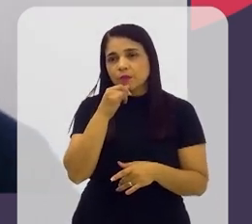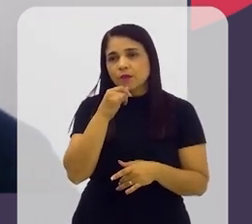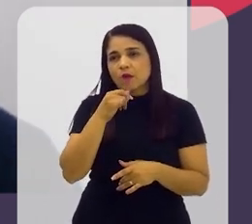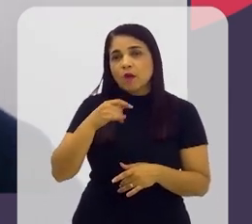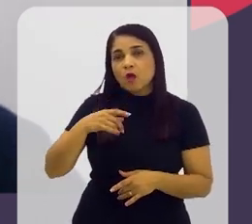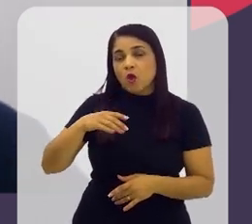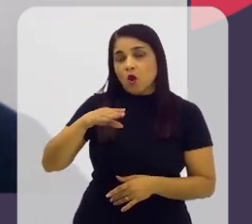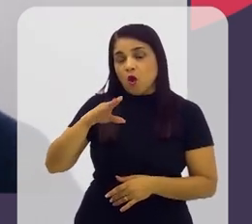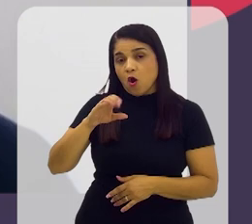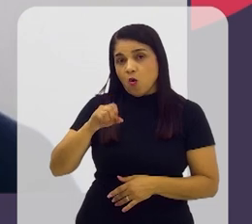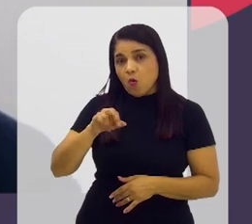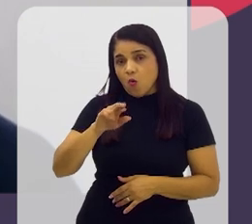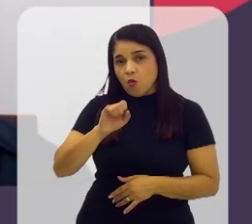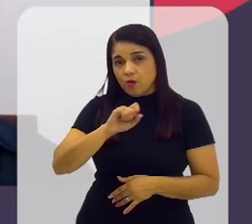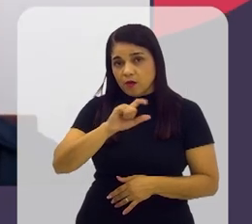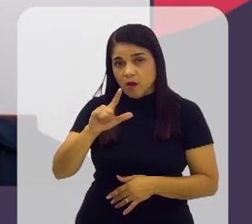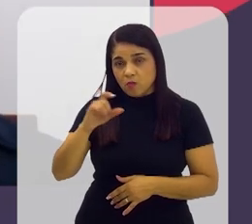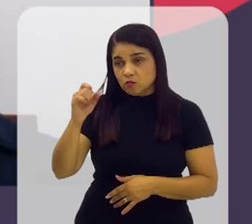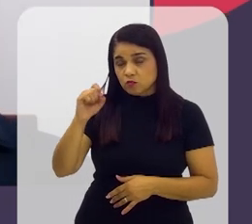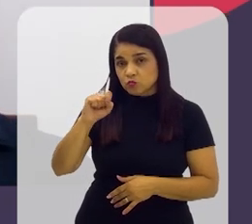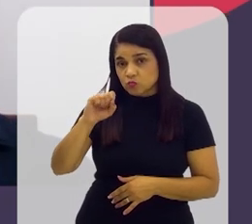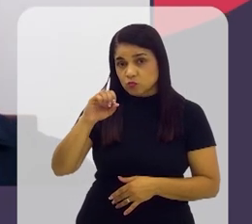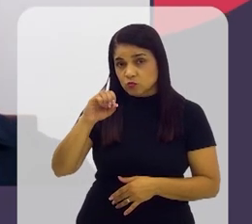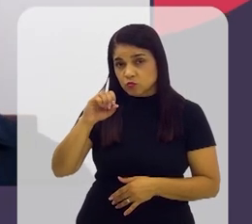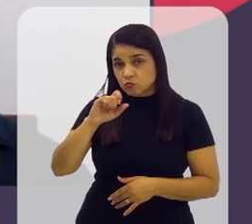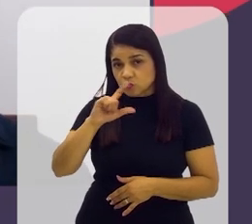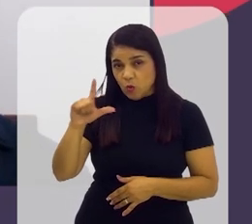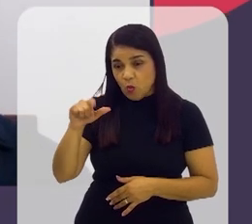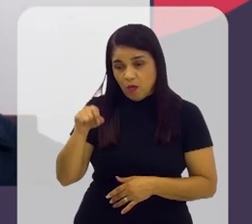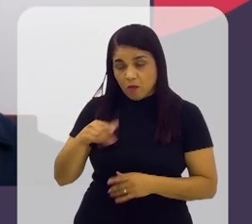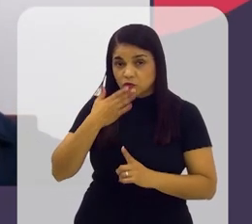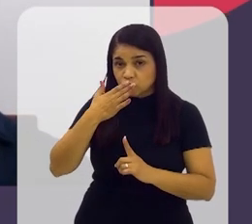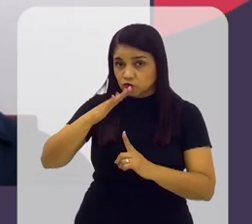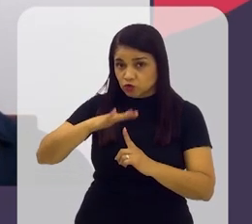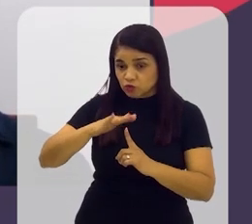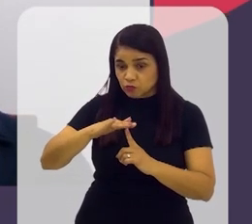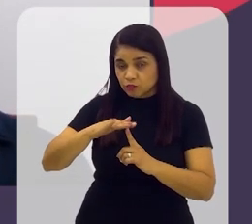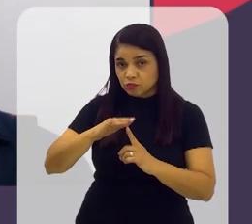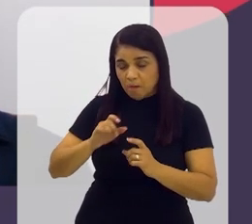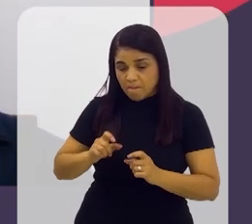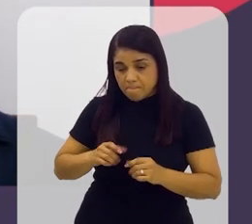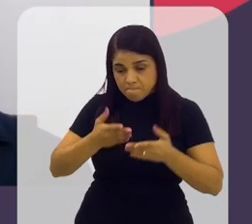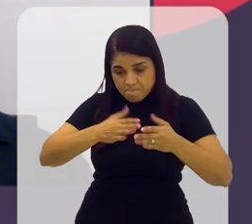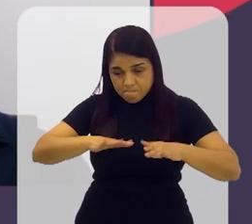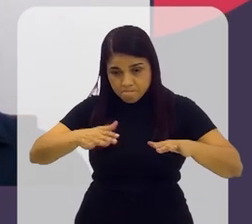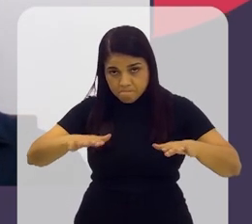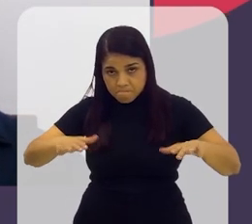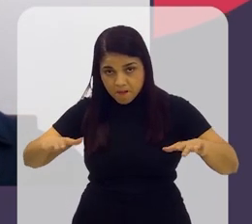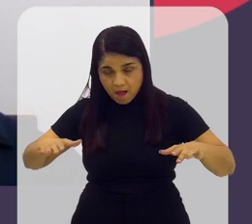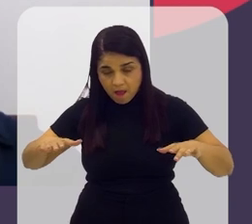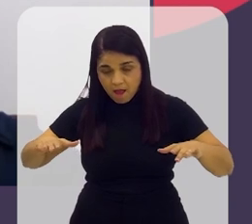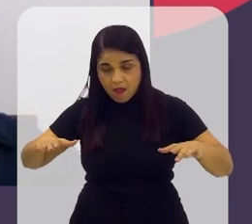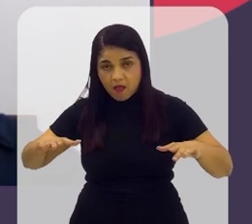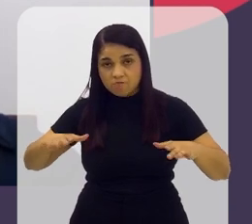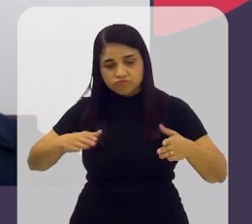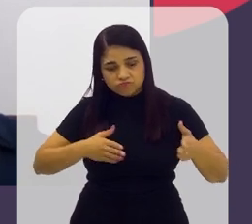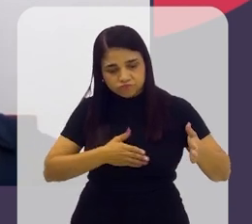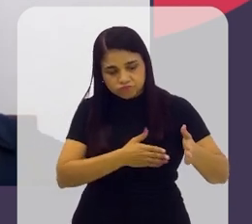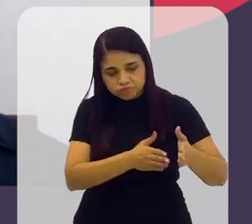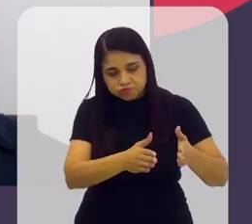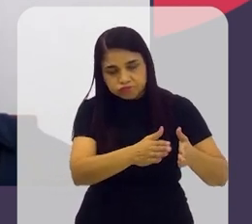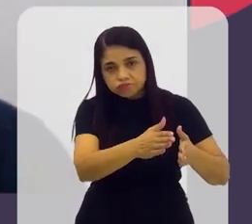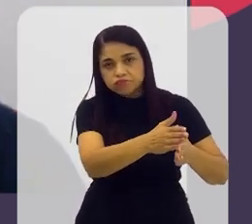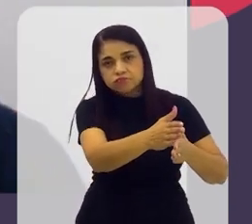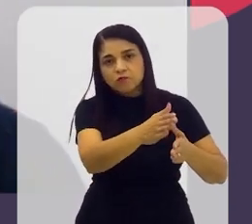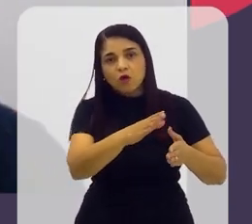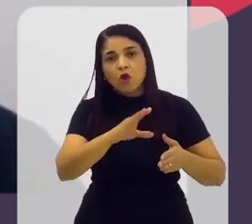coral-sol, né, que é uma espécie que ela é bioinvasora, né, tá colonizando a região costeira do